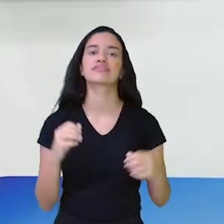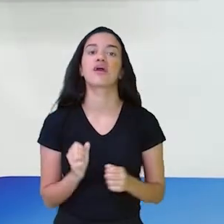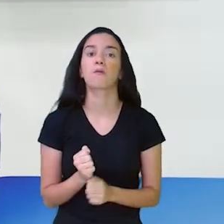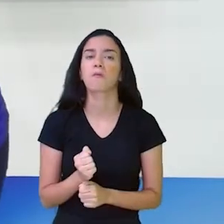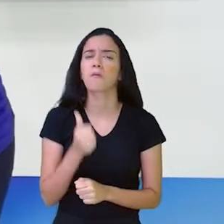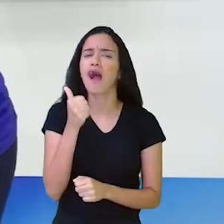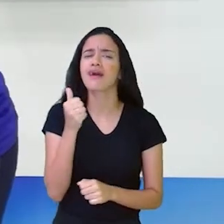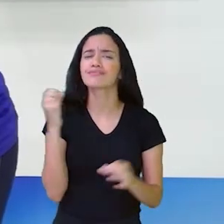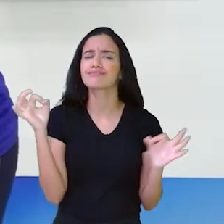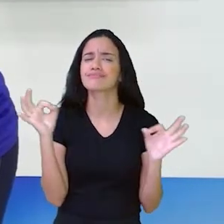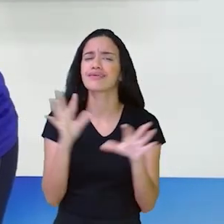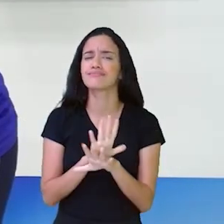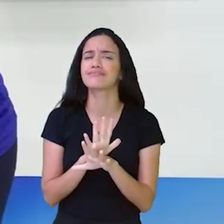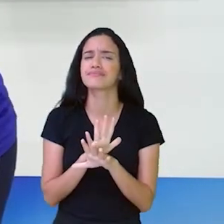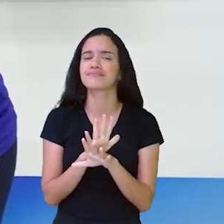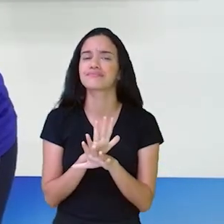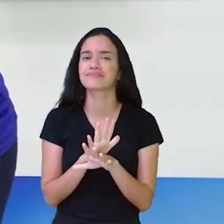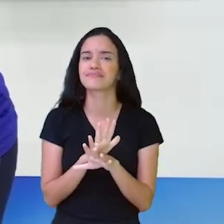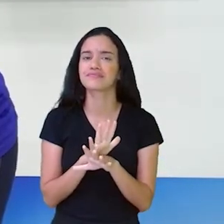aqui.